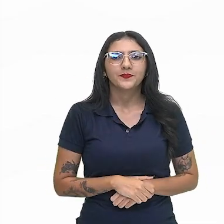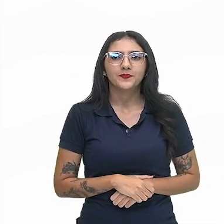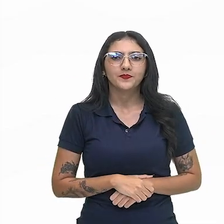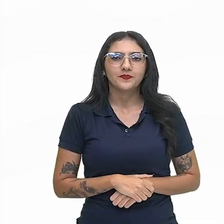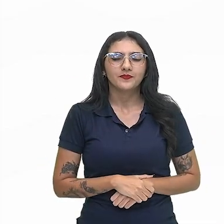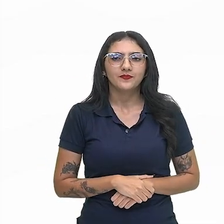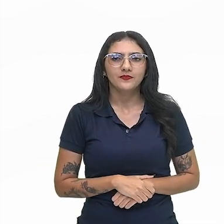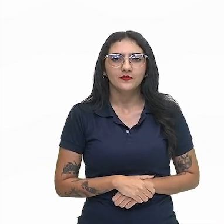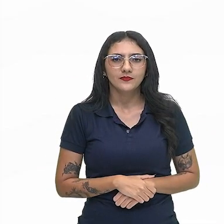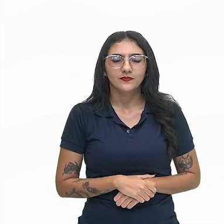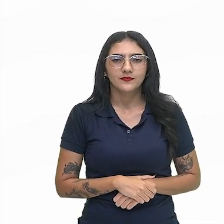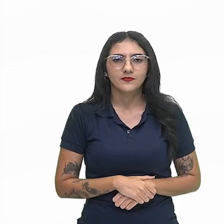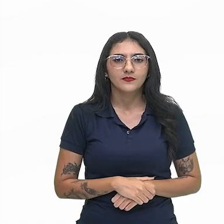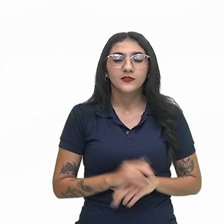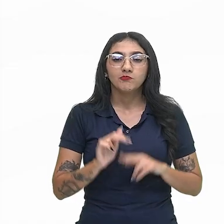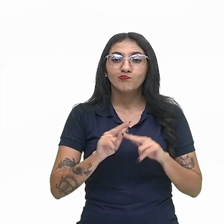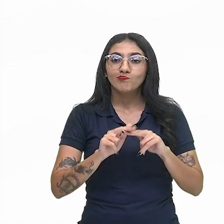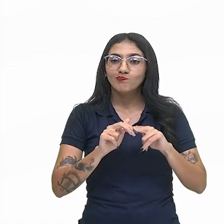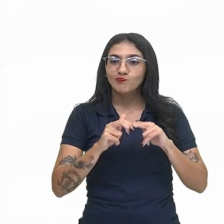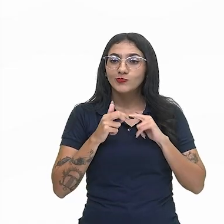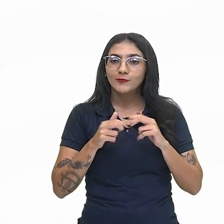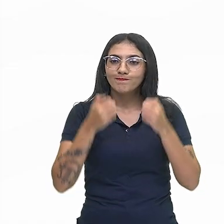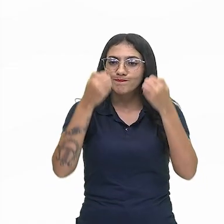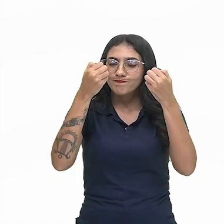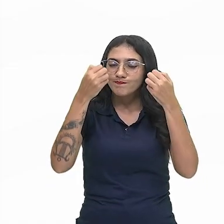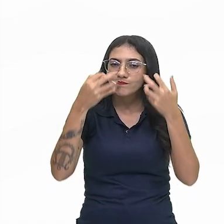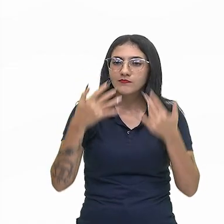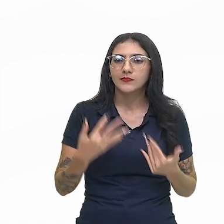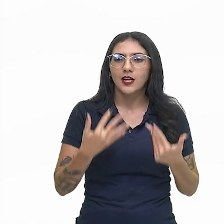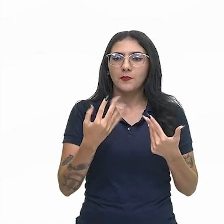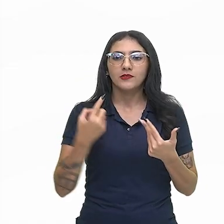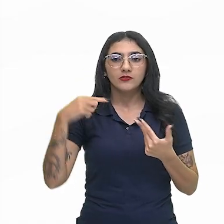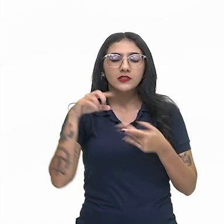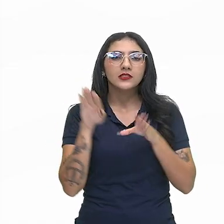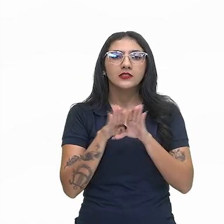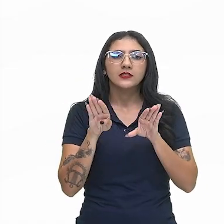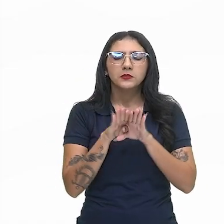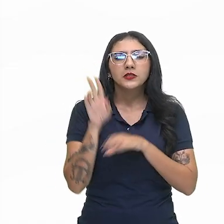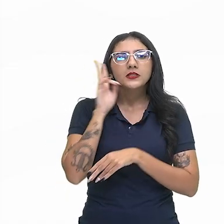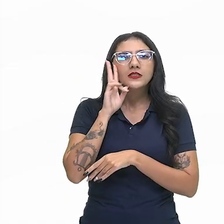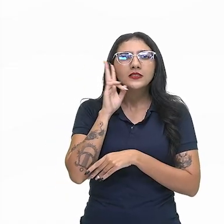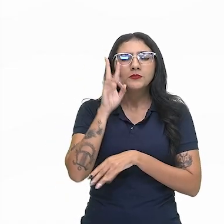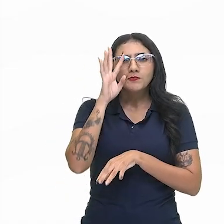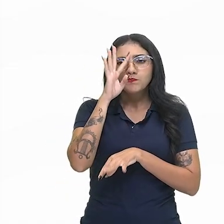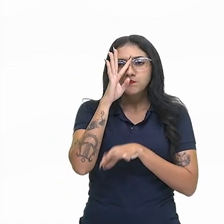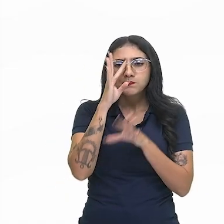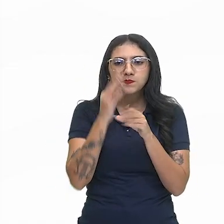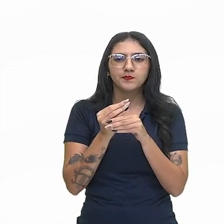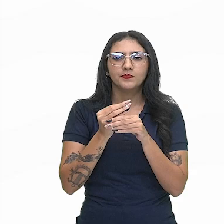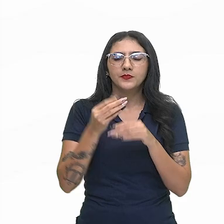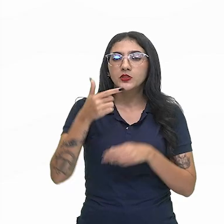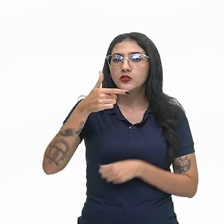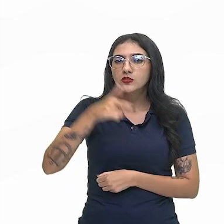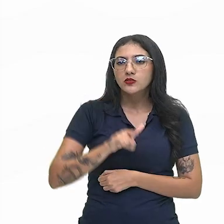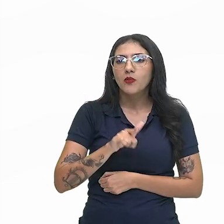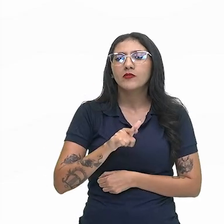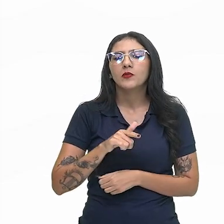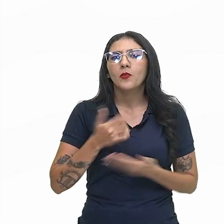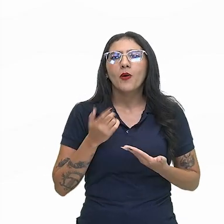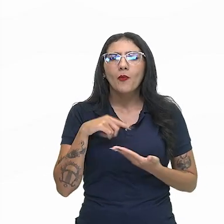Por isso que eu estou aqui afirmando para vocês e vamos frisar e a importância